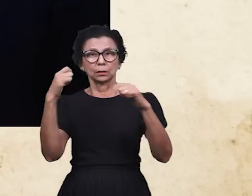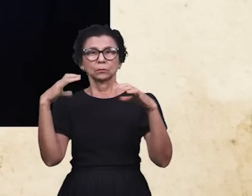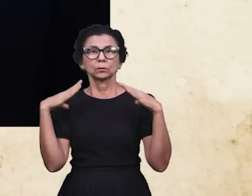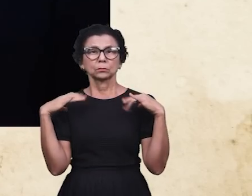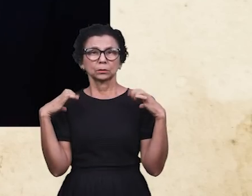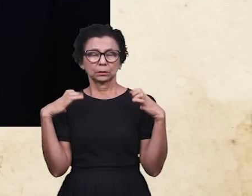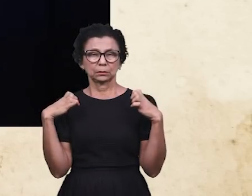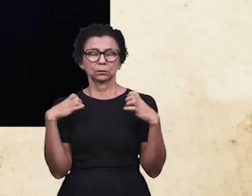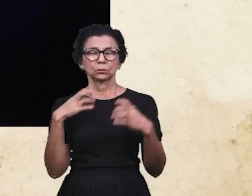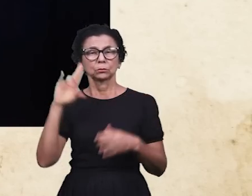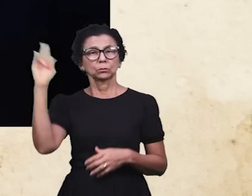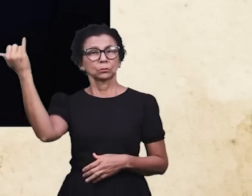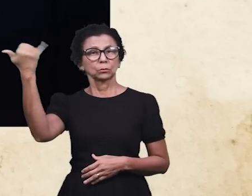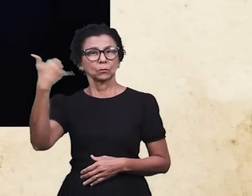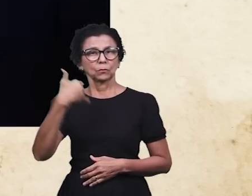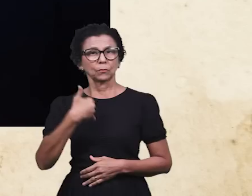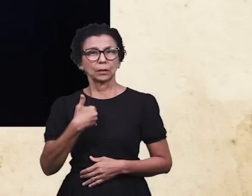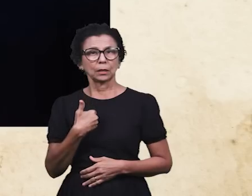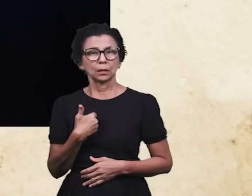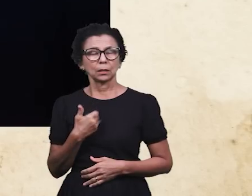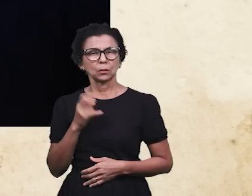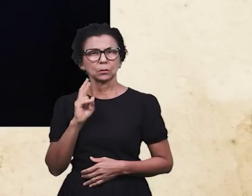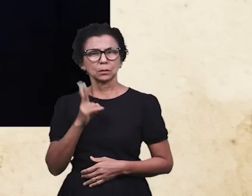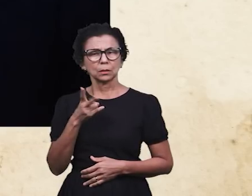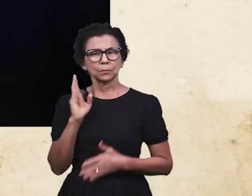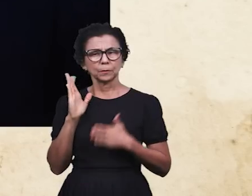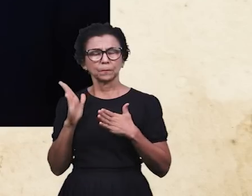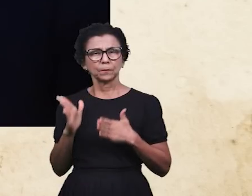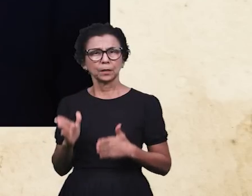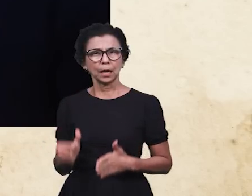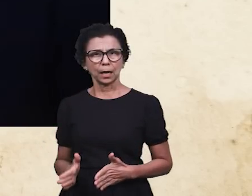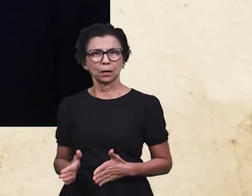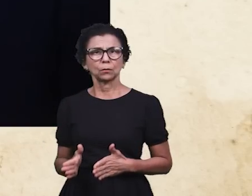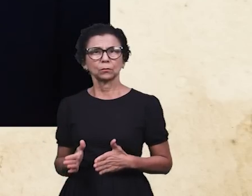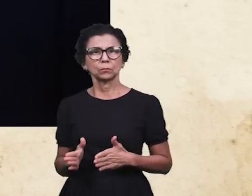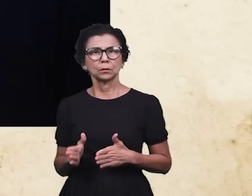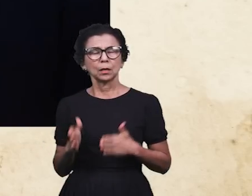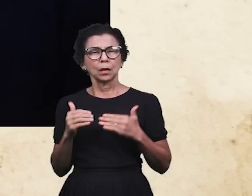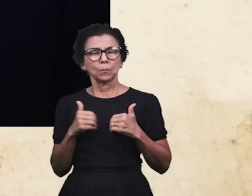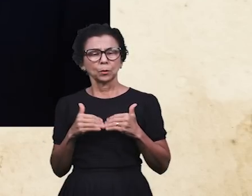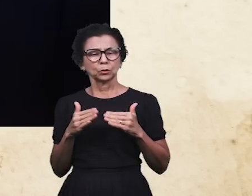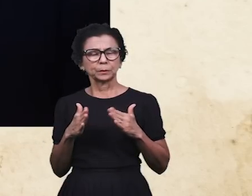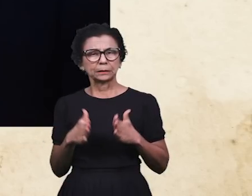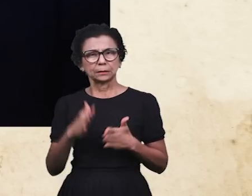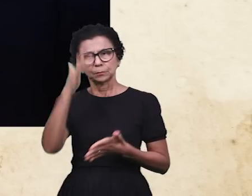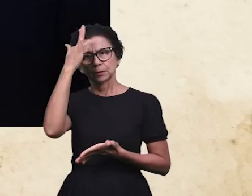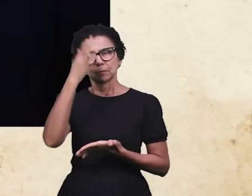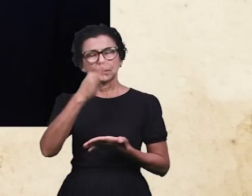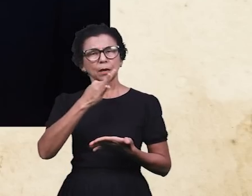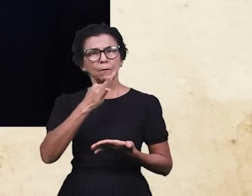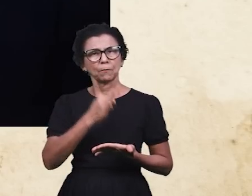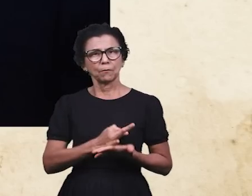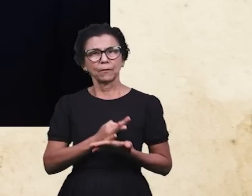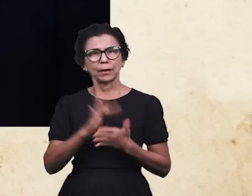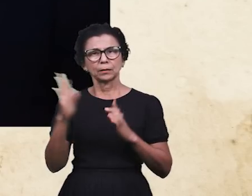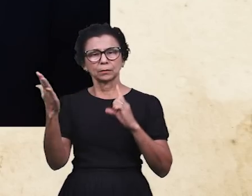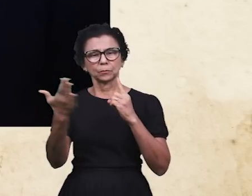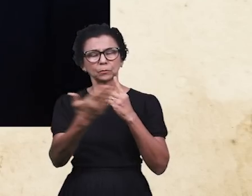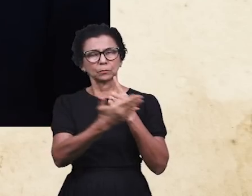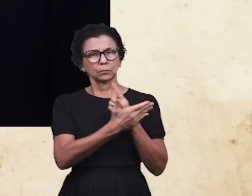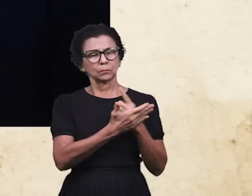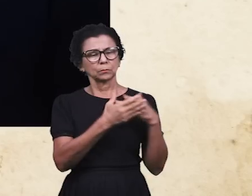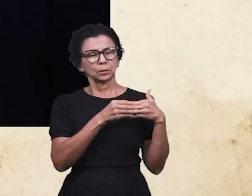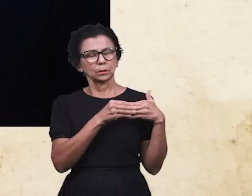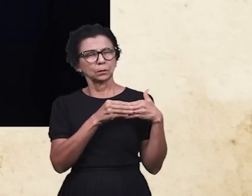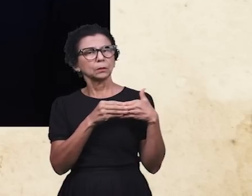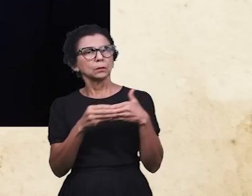que conforme eu permanecesse fiel aos meus princípios, Ele estaria me guardando, me protegendo, me